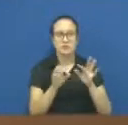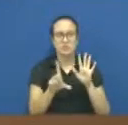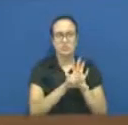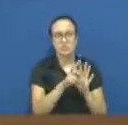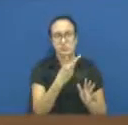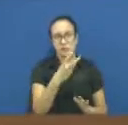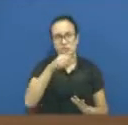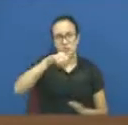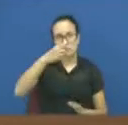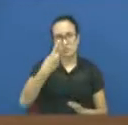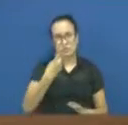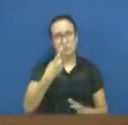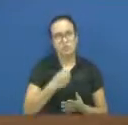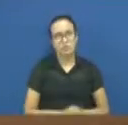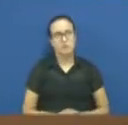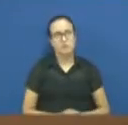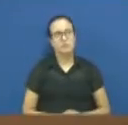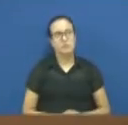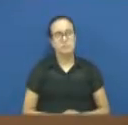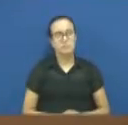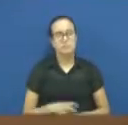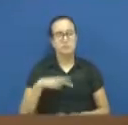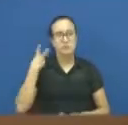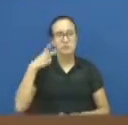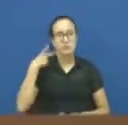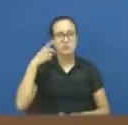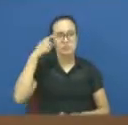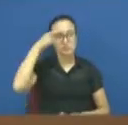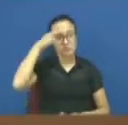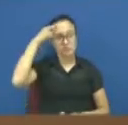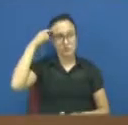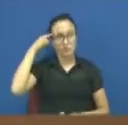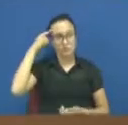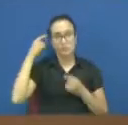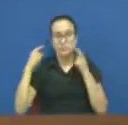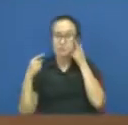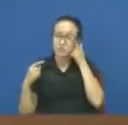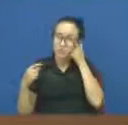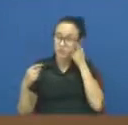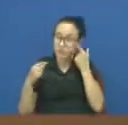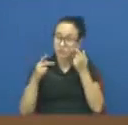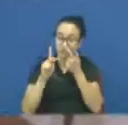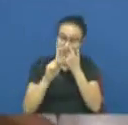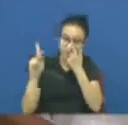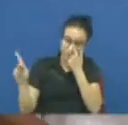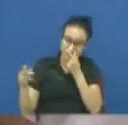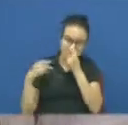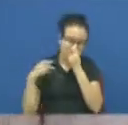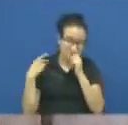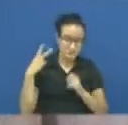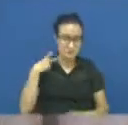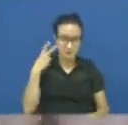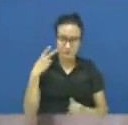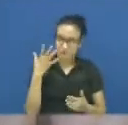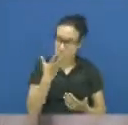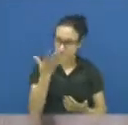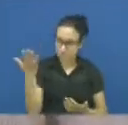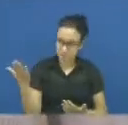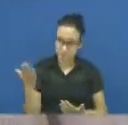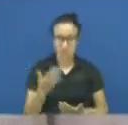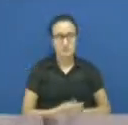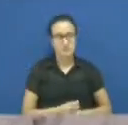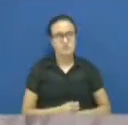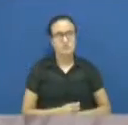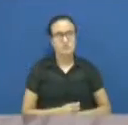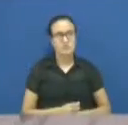lei 291. Com a palavra o vereador Wilson. Senhor presidente, nobres colegas, esse projeto,